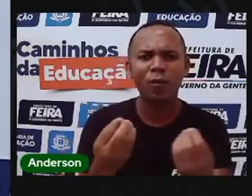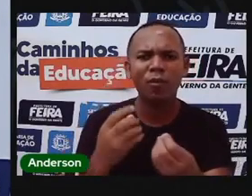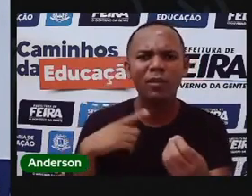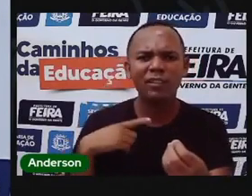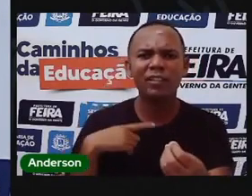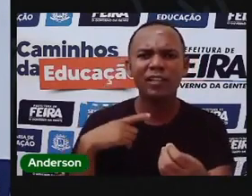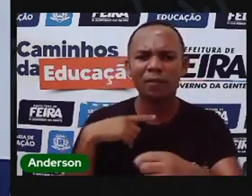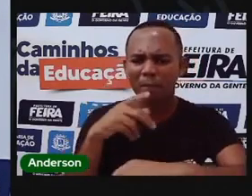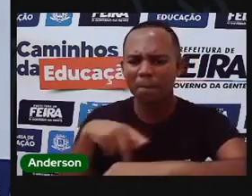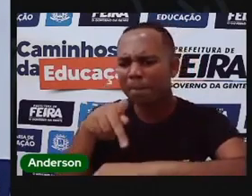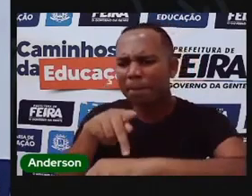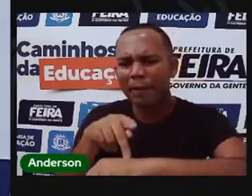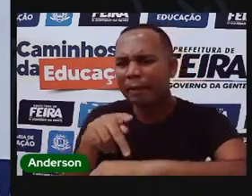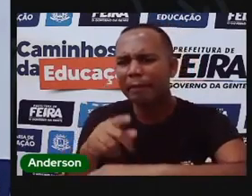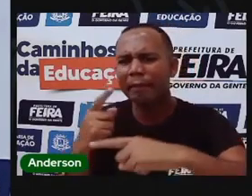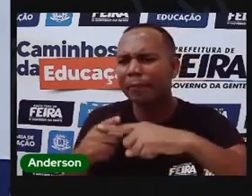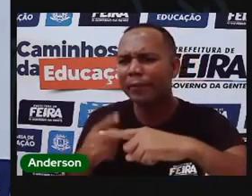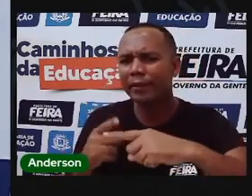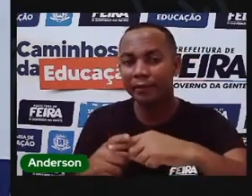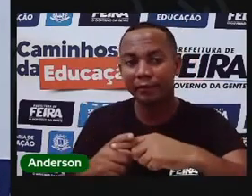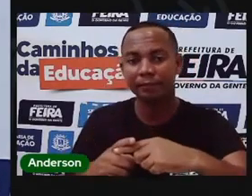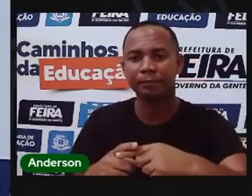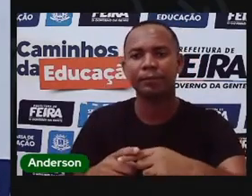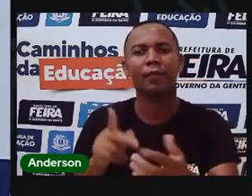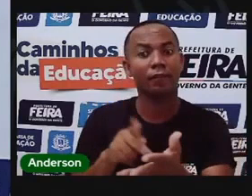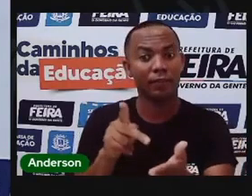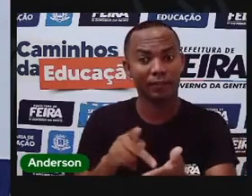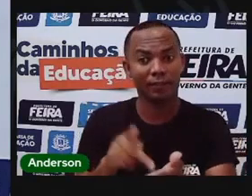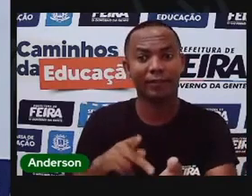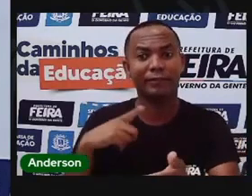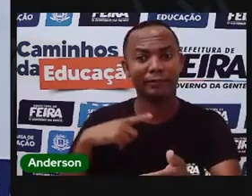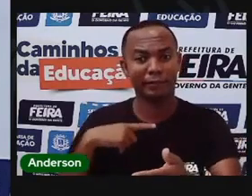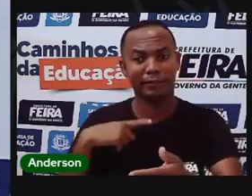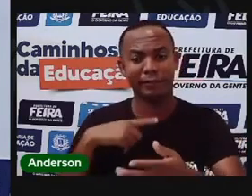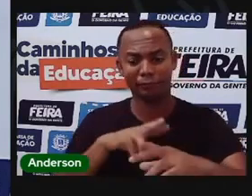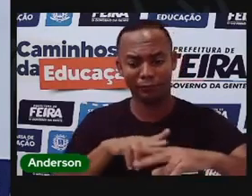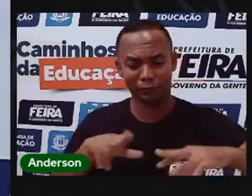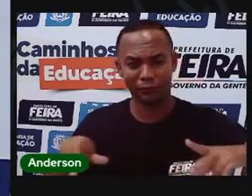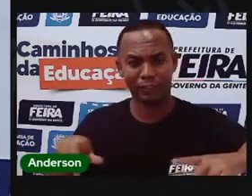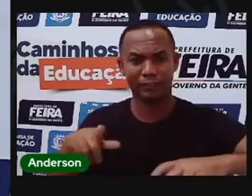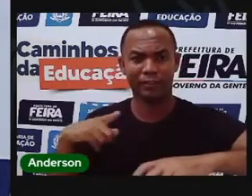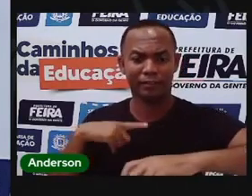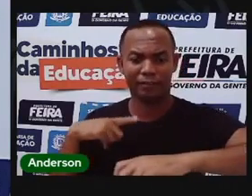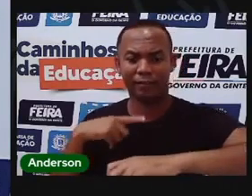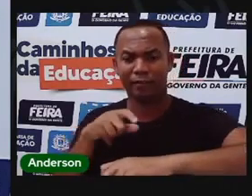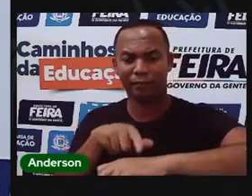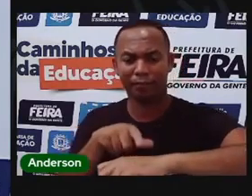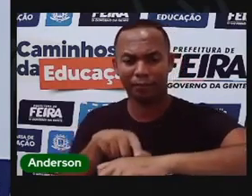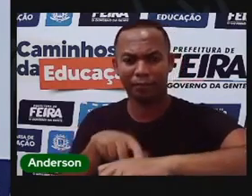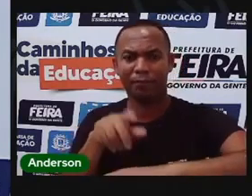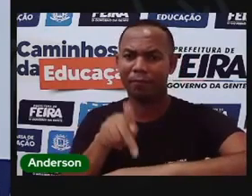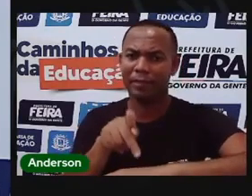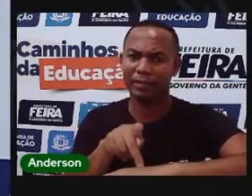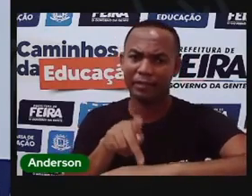essas pedras aqui embaixo? Porque o solo, na verdade, ele é composto por várias coisas. No caso do solo rico em